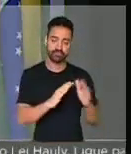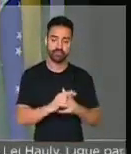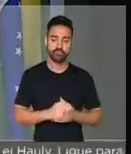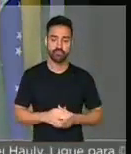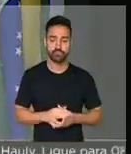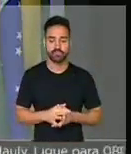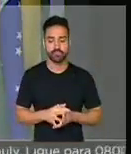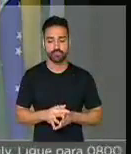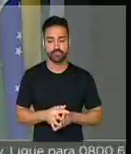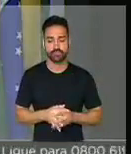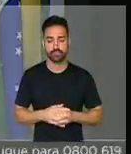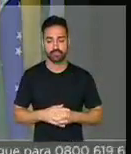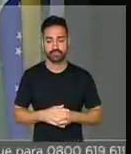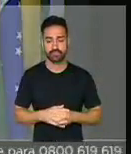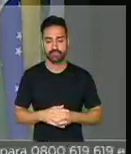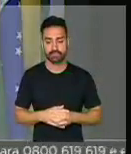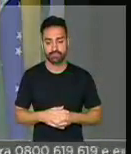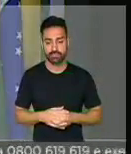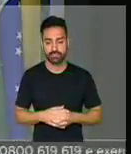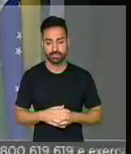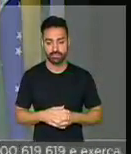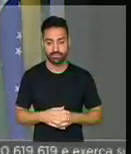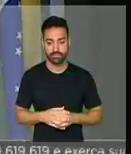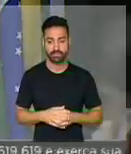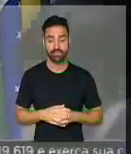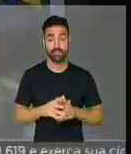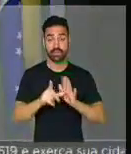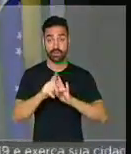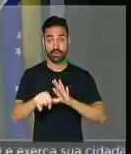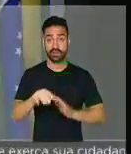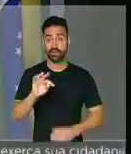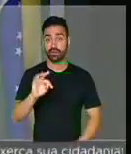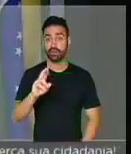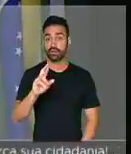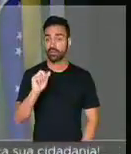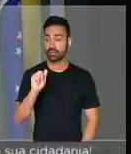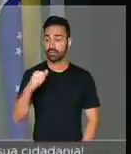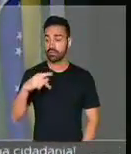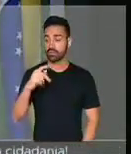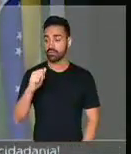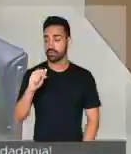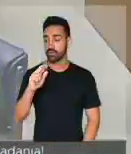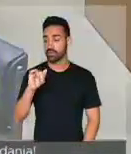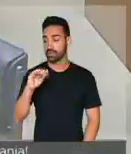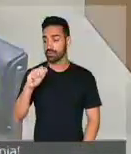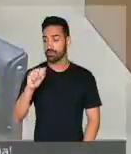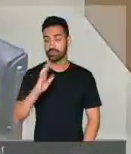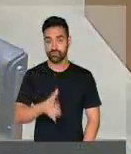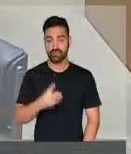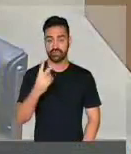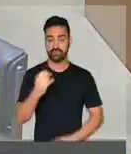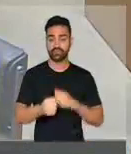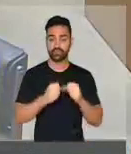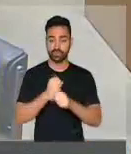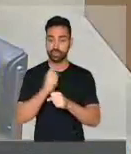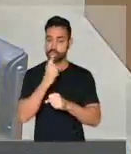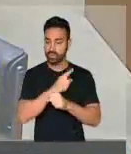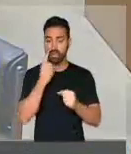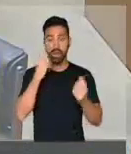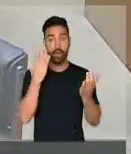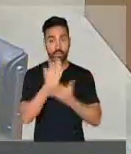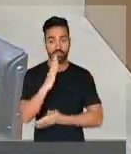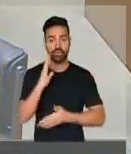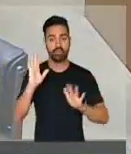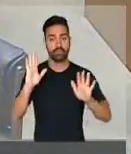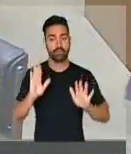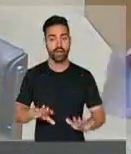que eu quero dizer aqui é a comemoração da Lei de Transparência, 20 anos, tive a honra de aprová-la.